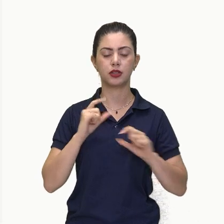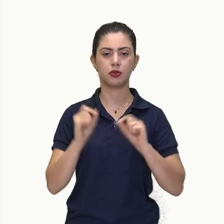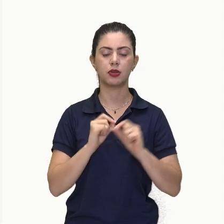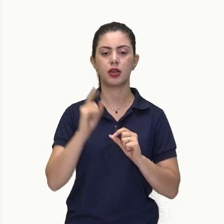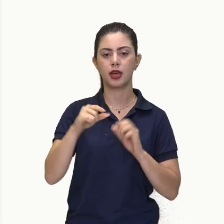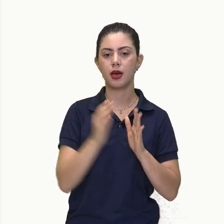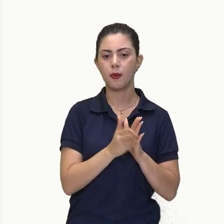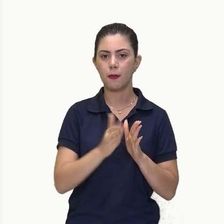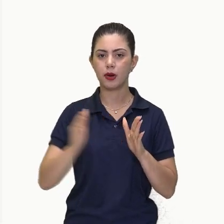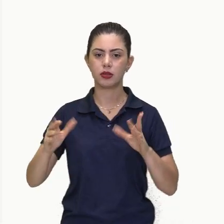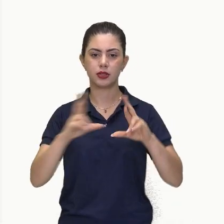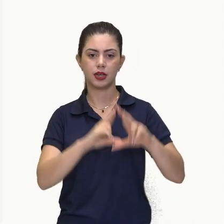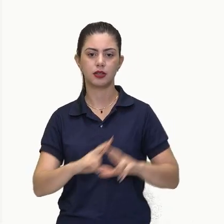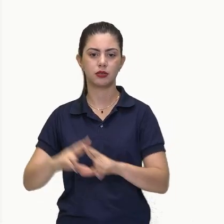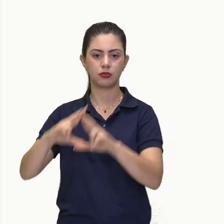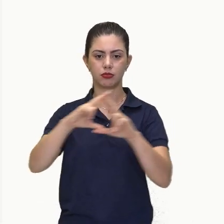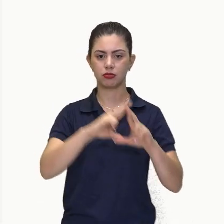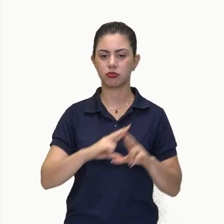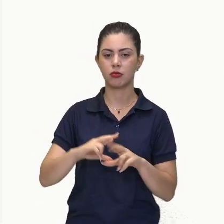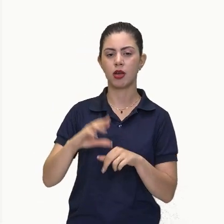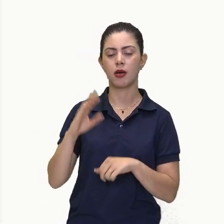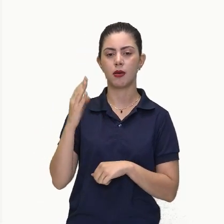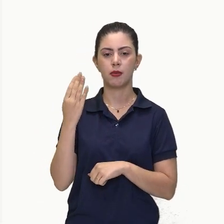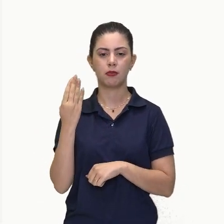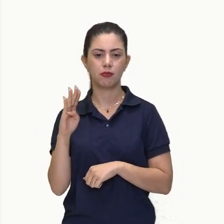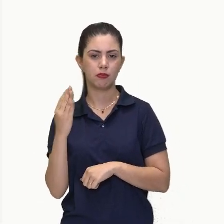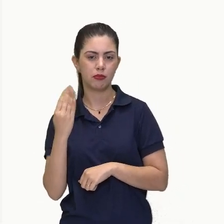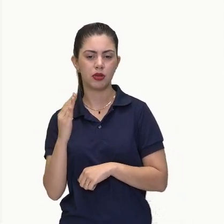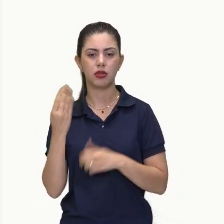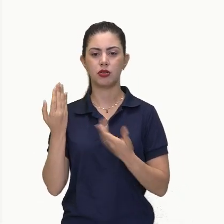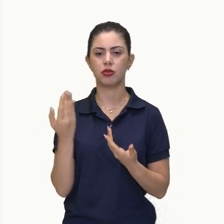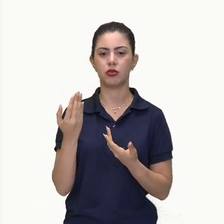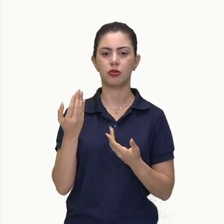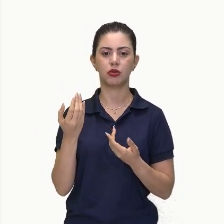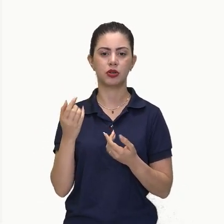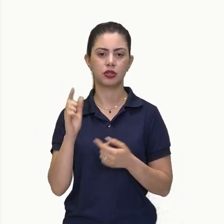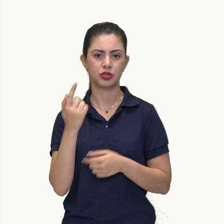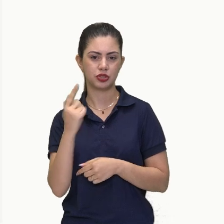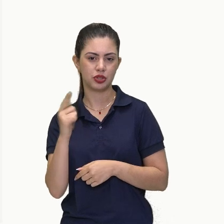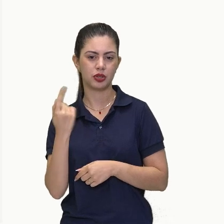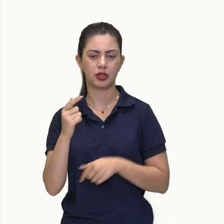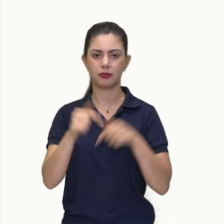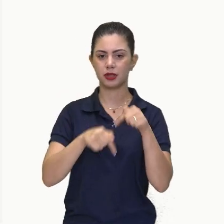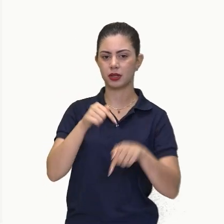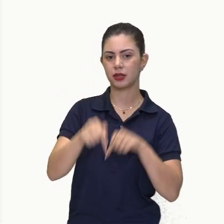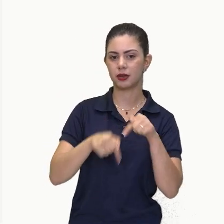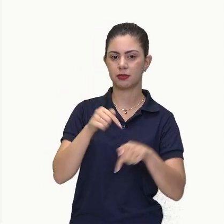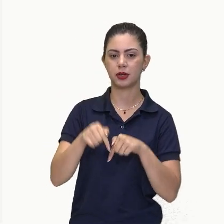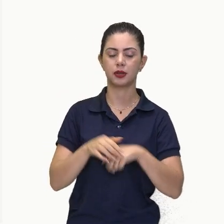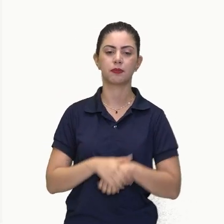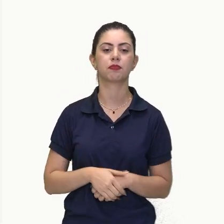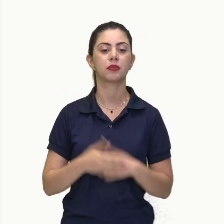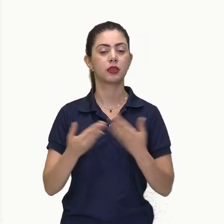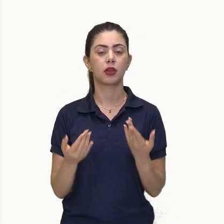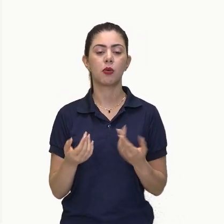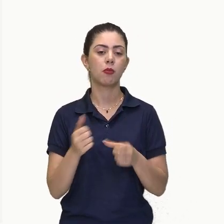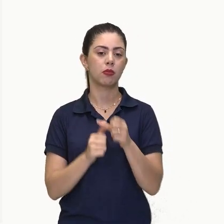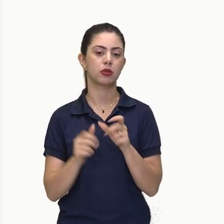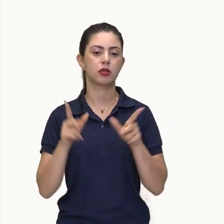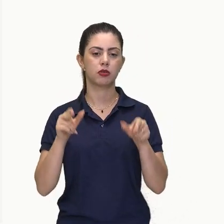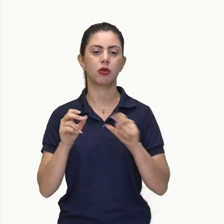esse ciclo biogeoquímico, existem diferentes tipos de processos, tá? E aí os mesmos átomos são